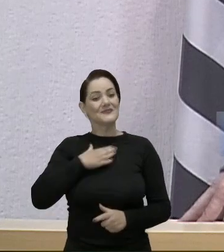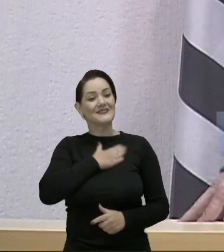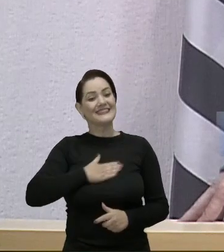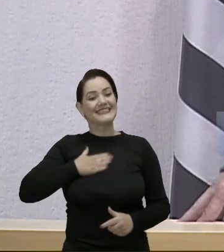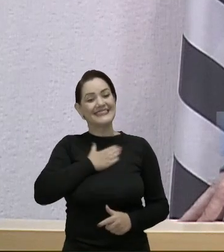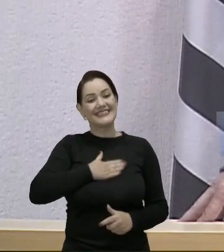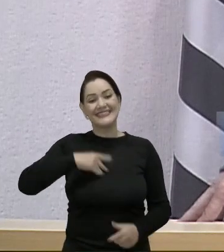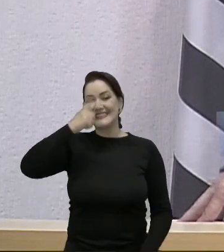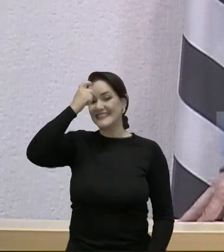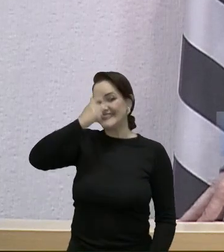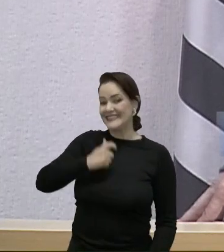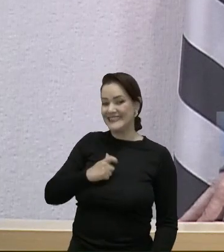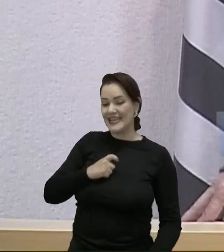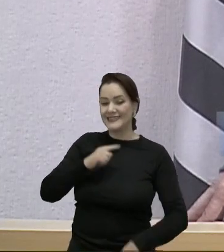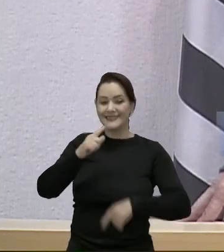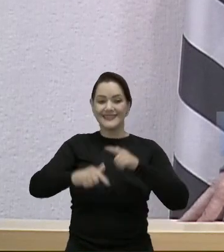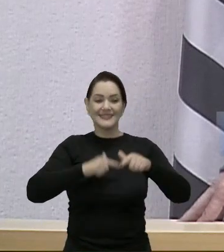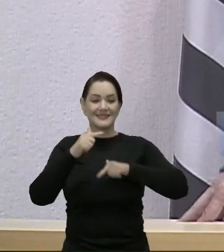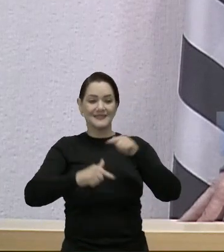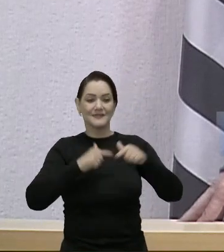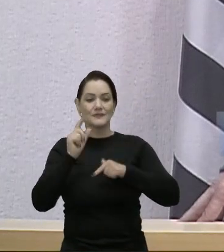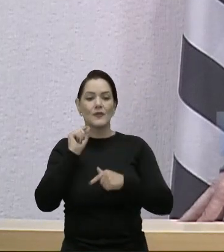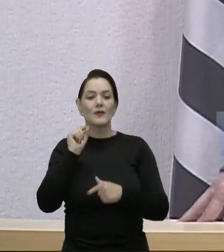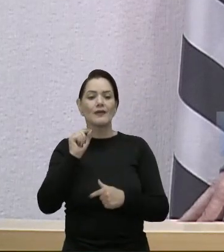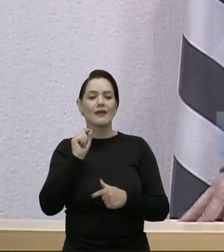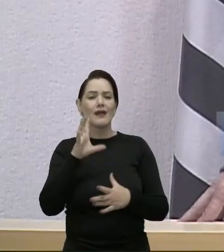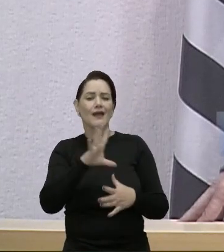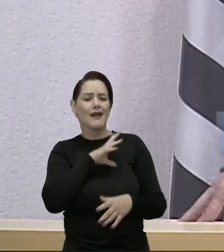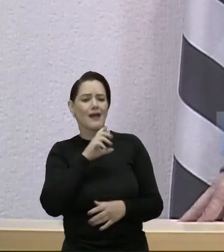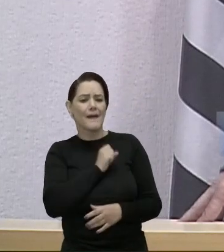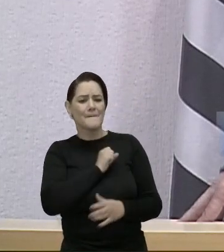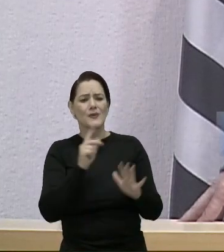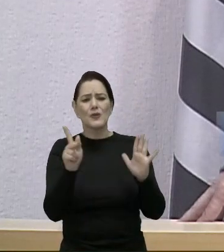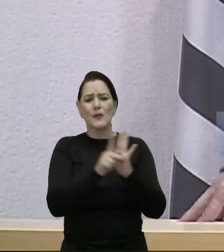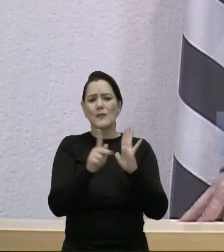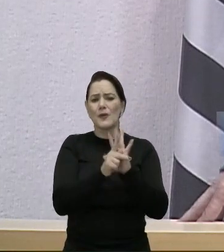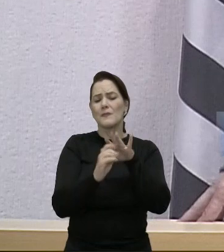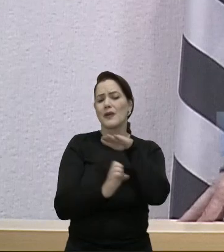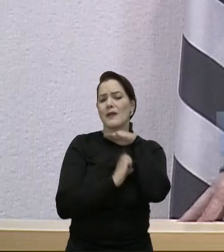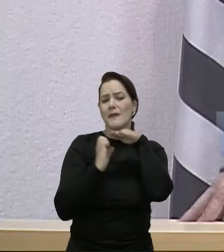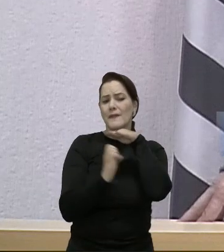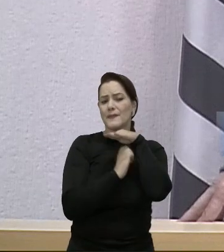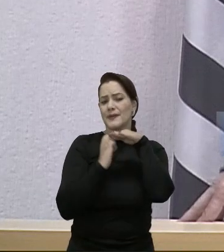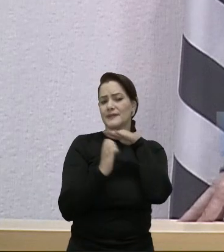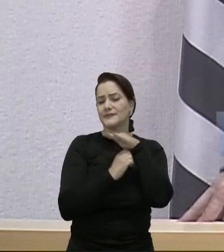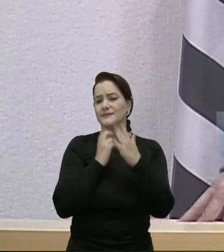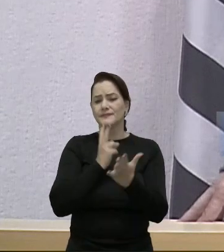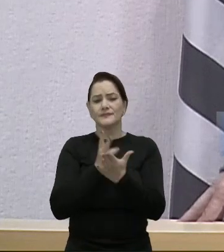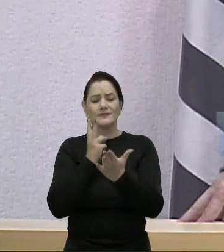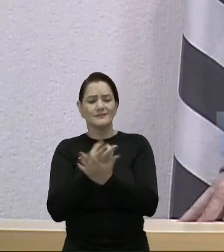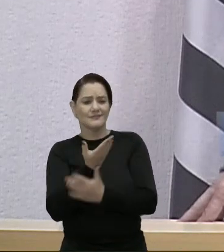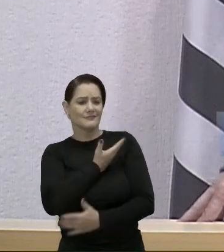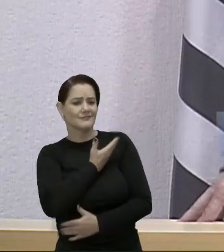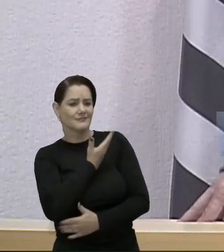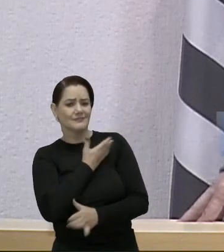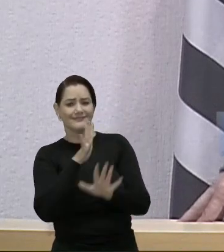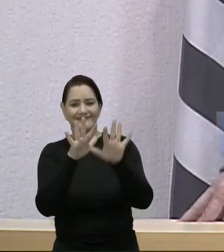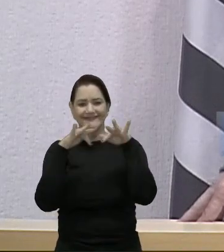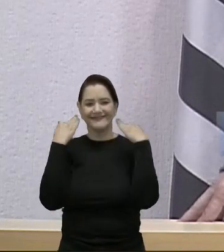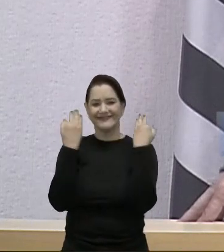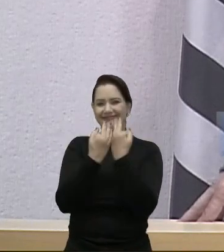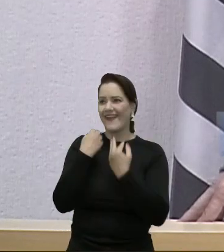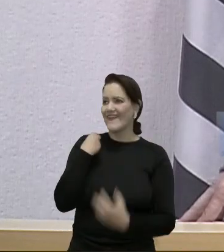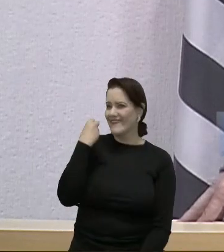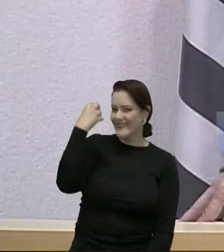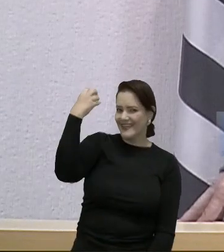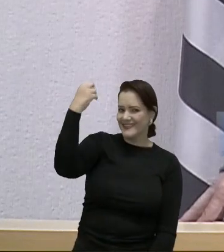satisfação pessoal é poder trabalhar com o que ama e na própria empresa. Gosta de estar com amigos, família,